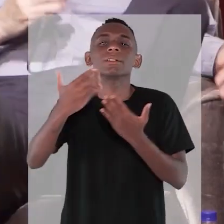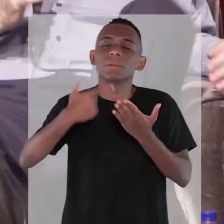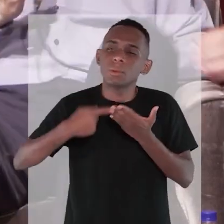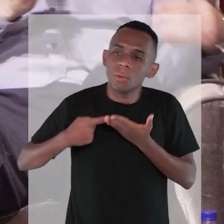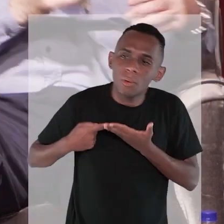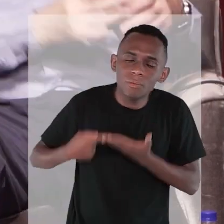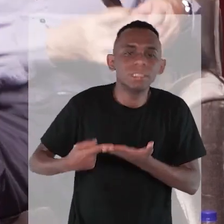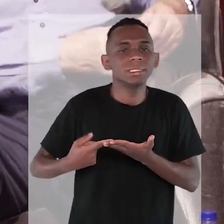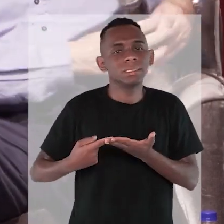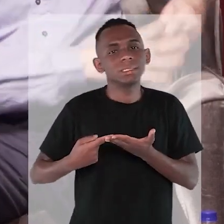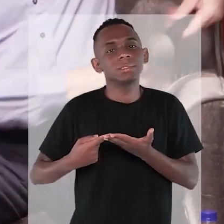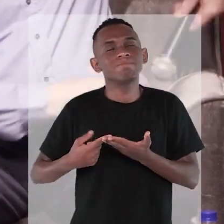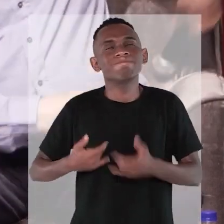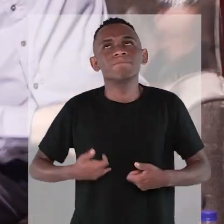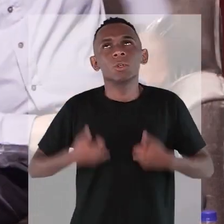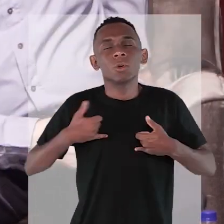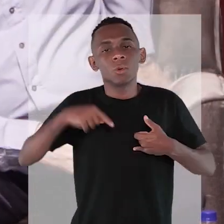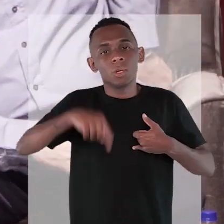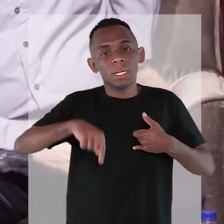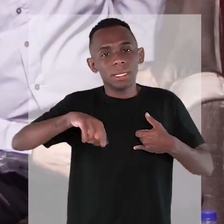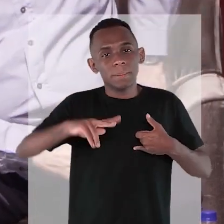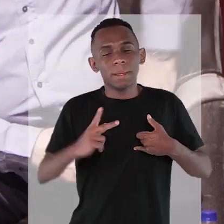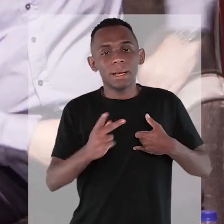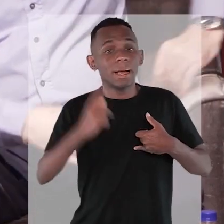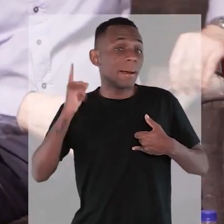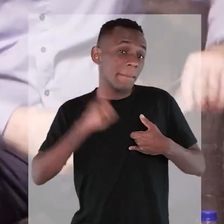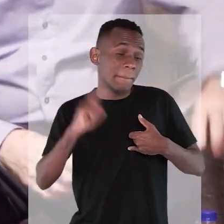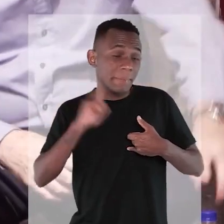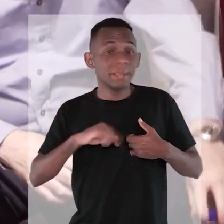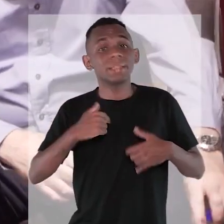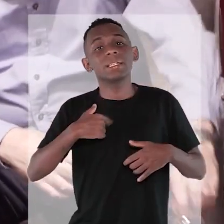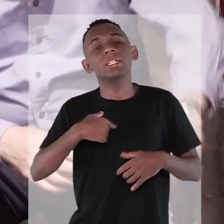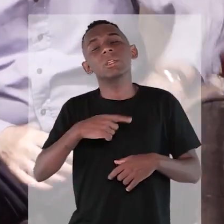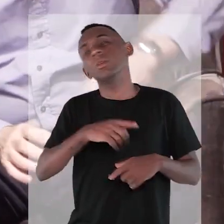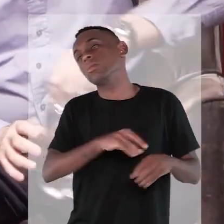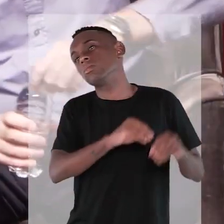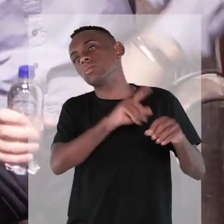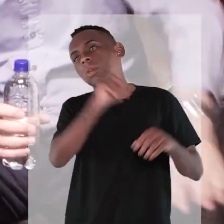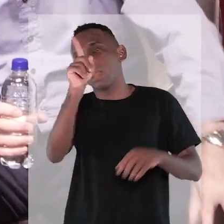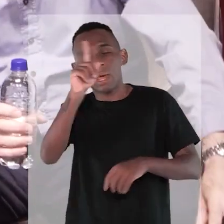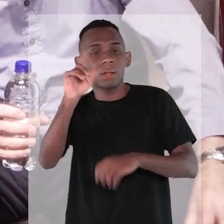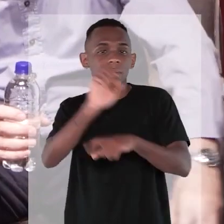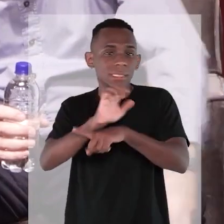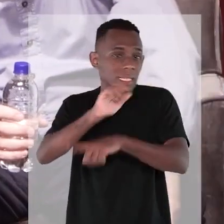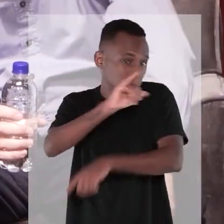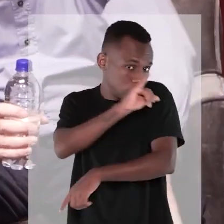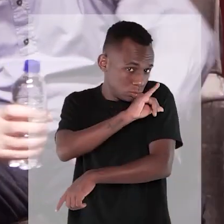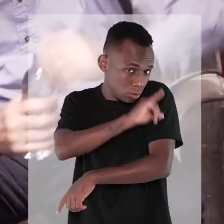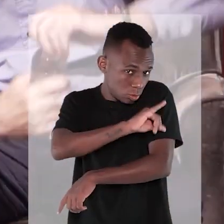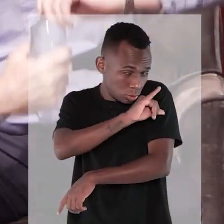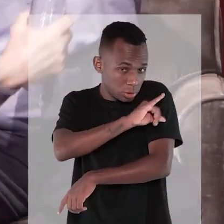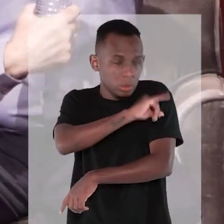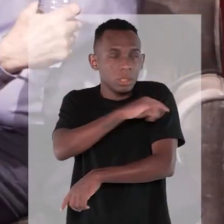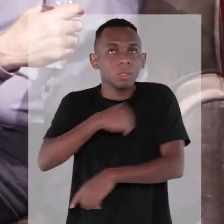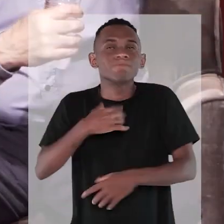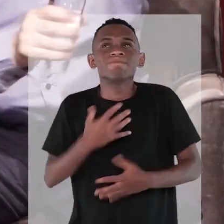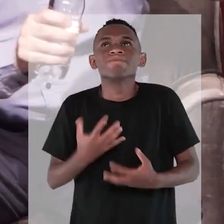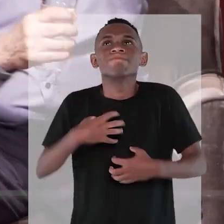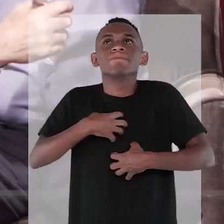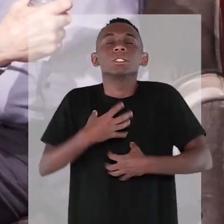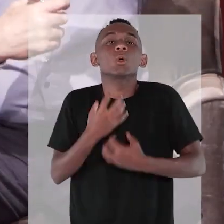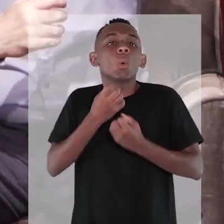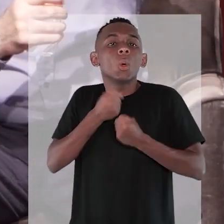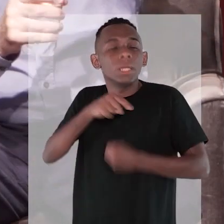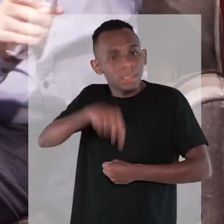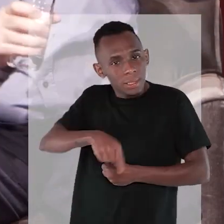estar aqui em Minas. Sou carioca. O cientista político Miguel Lago assume o microfone. Para mim